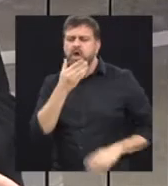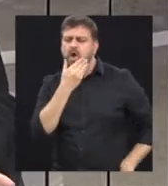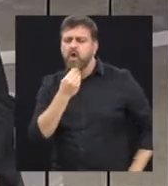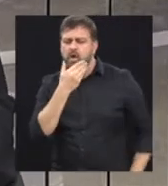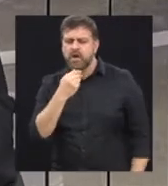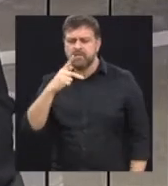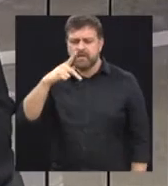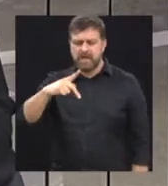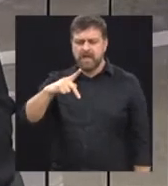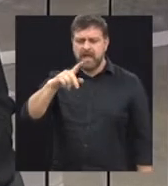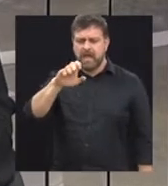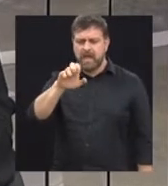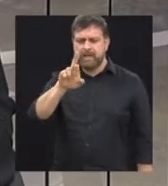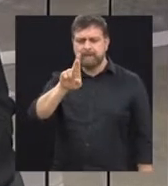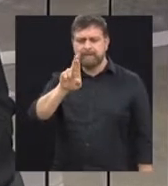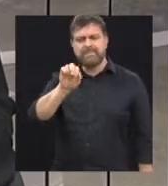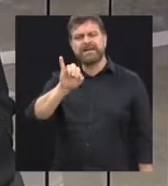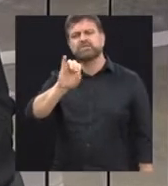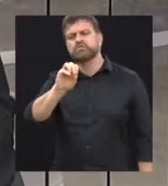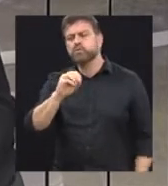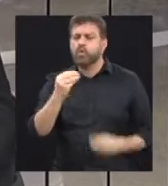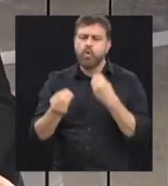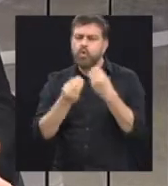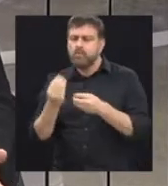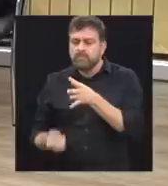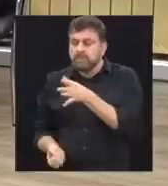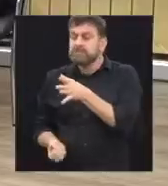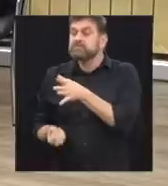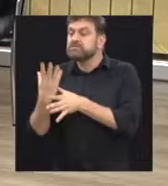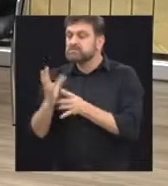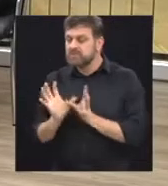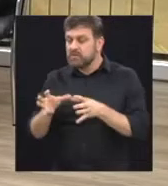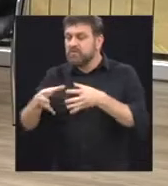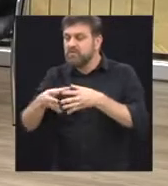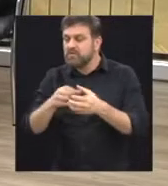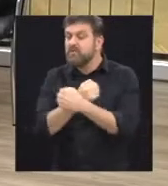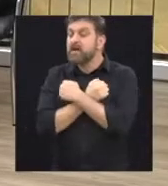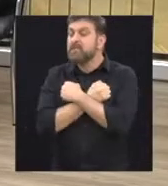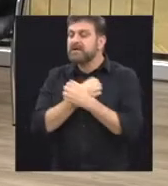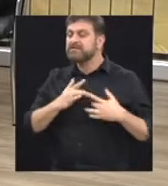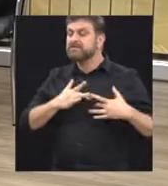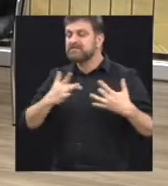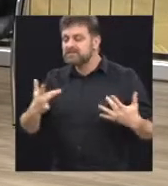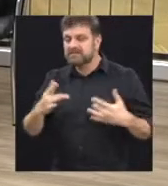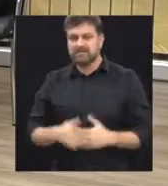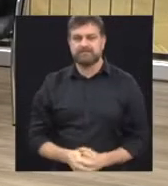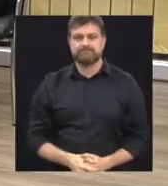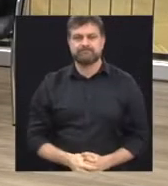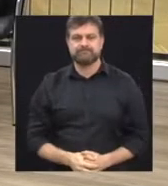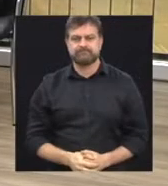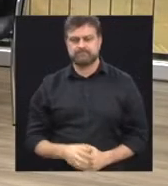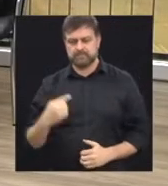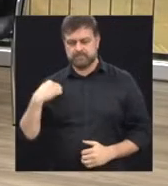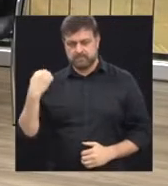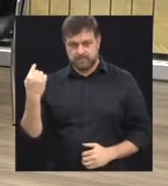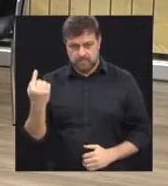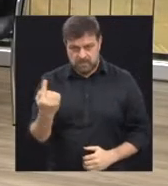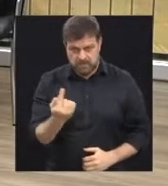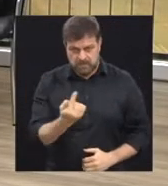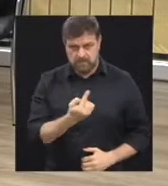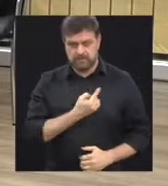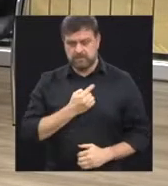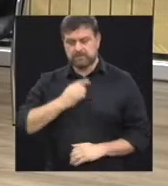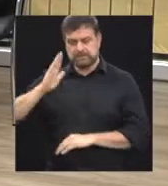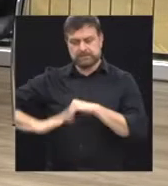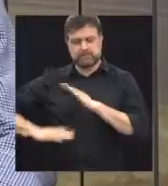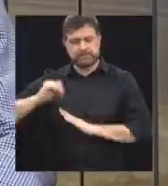Pércio um pouquinho da história do Abraço Solidário, há quanto tempo que vocês estão aí atuando? Nós estamos